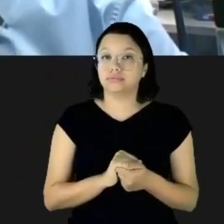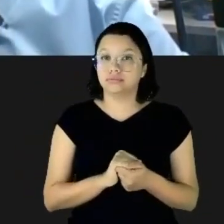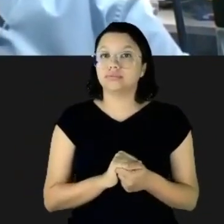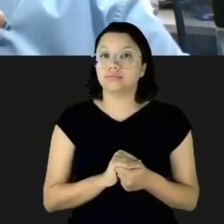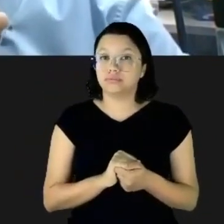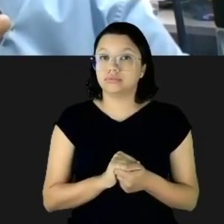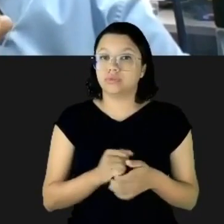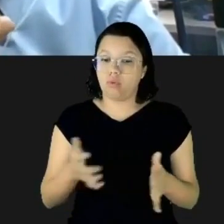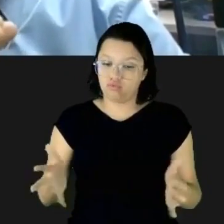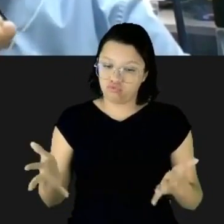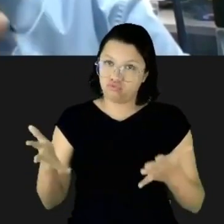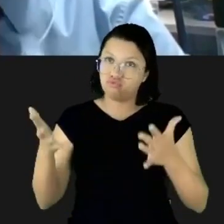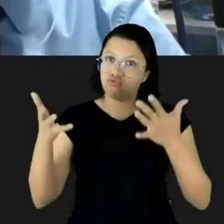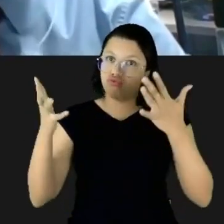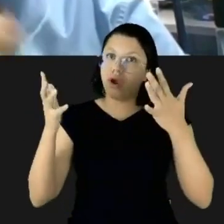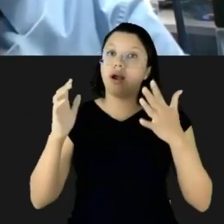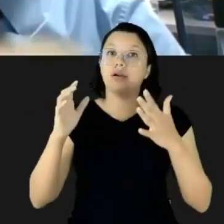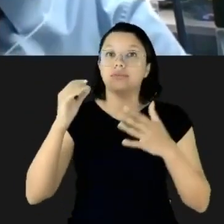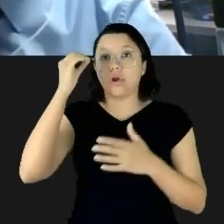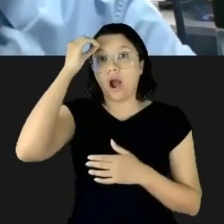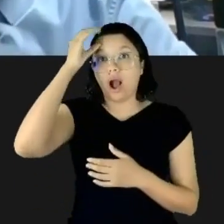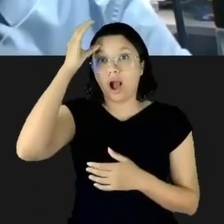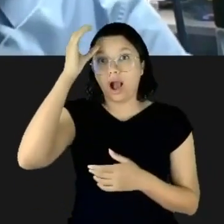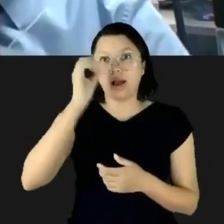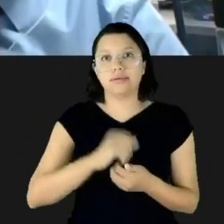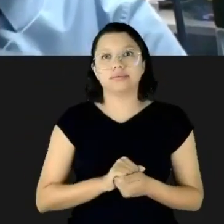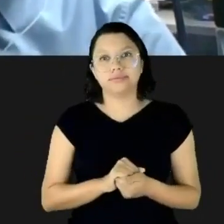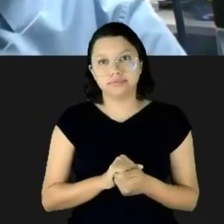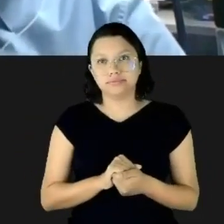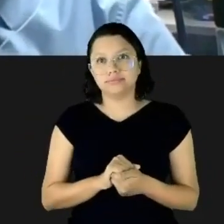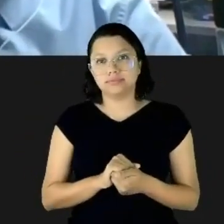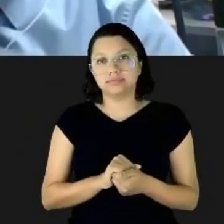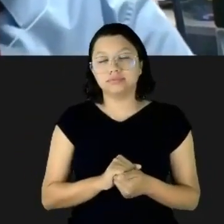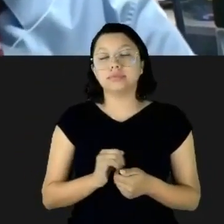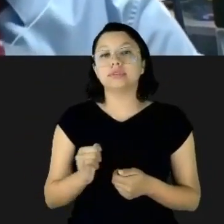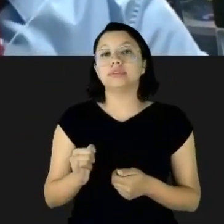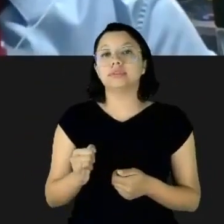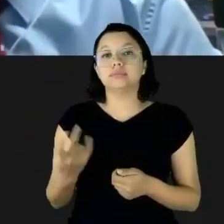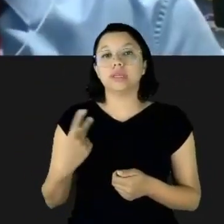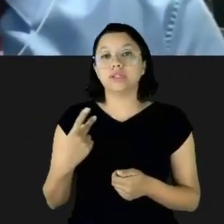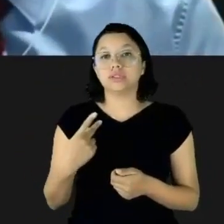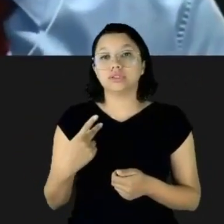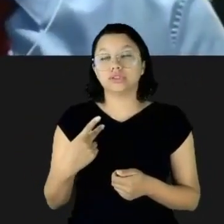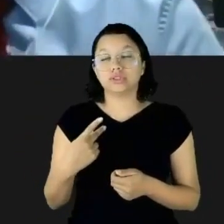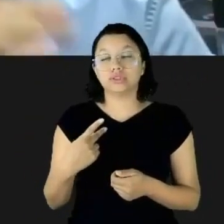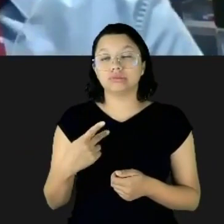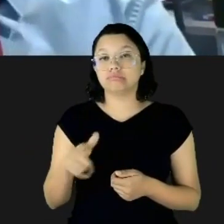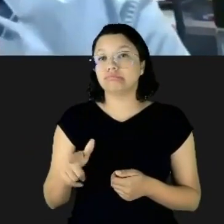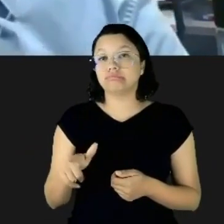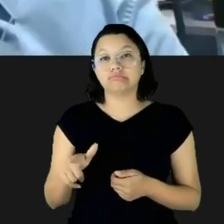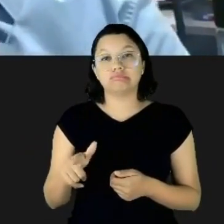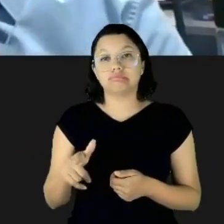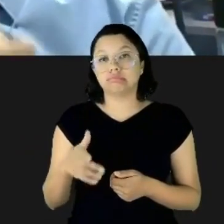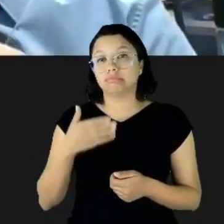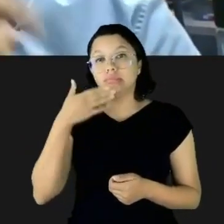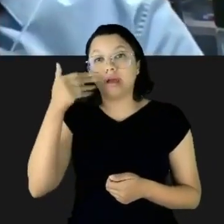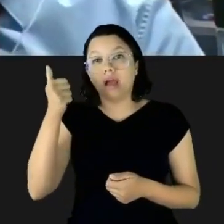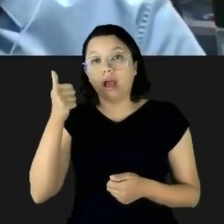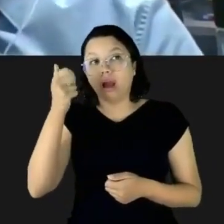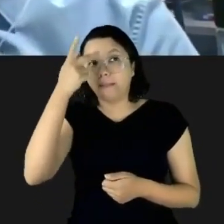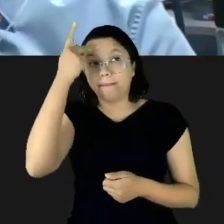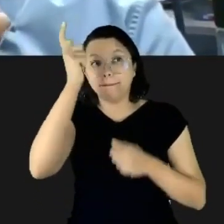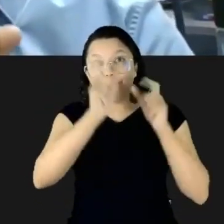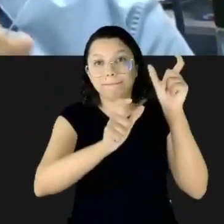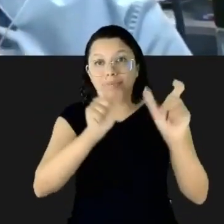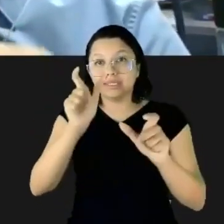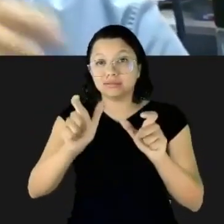propulsora do conhecimento. Sem a gente melhorar as pessoas, nós não vamos melhorar a PJE,